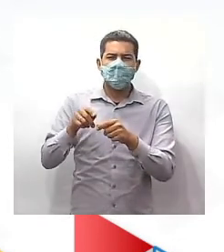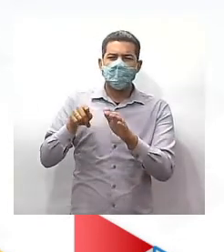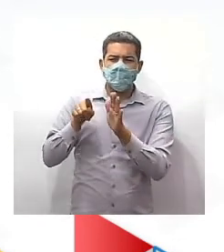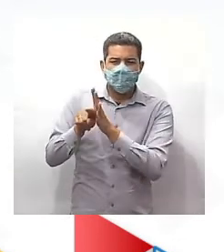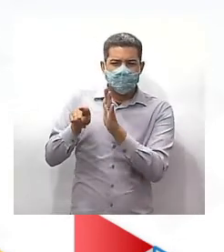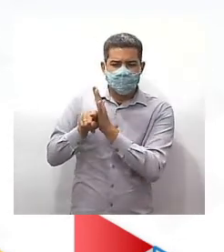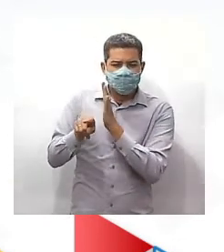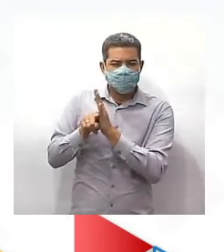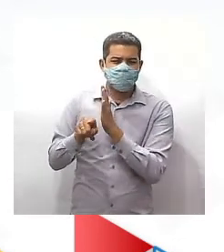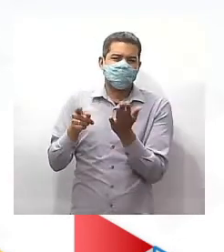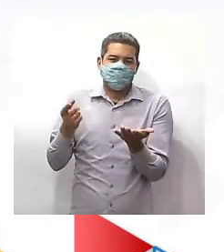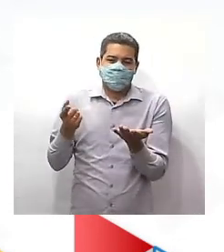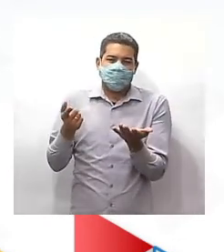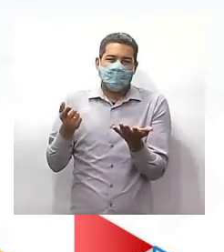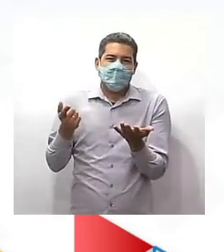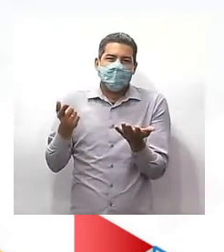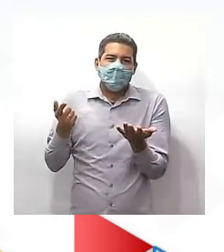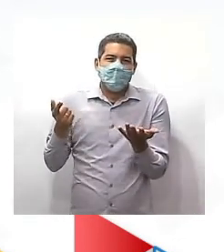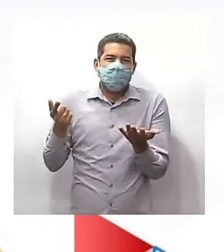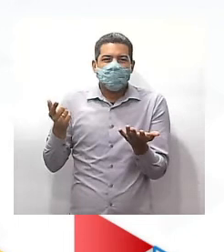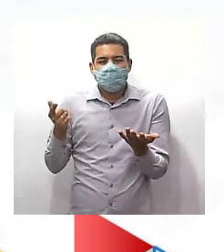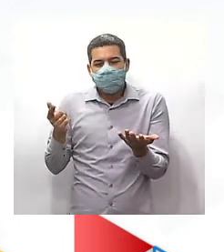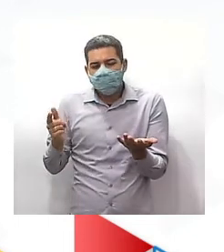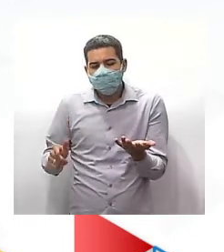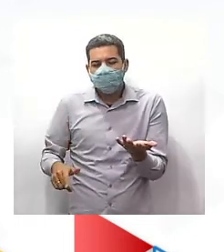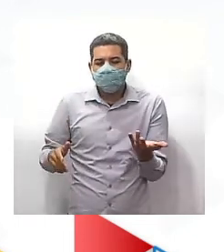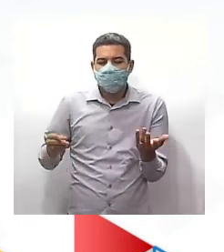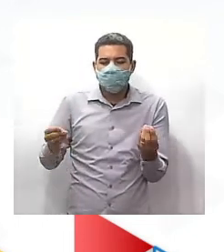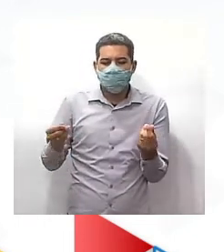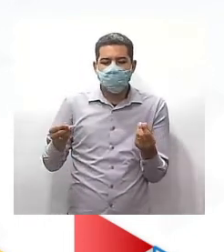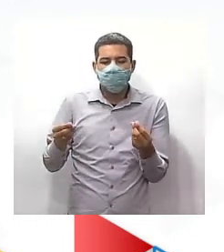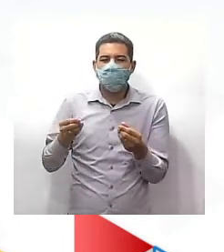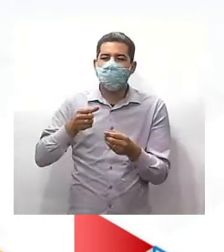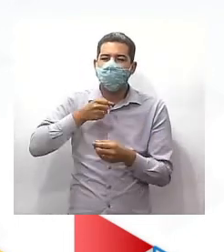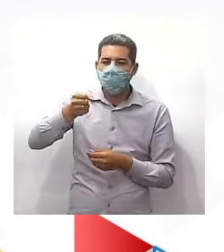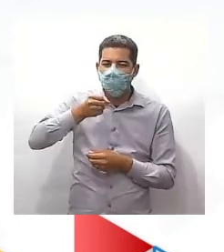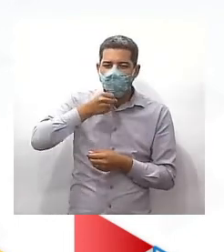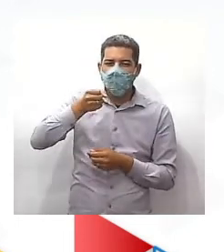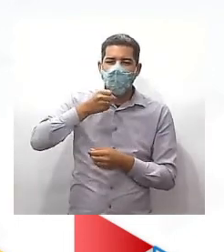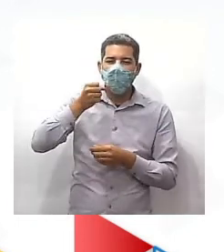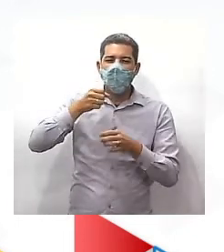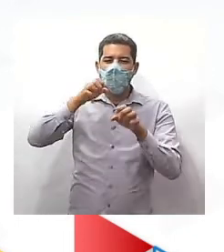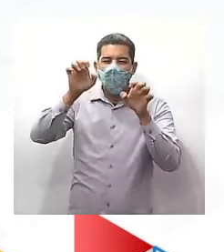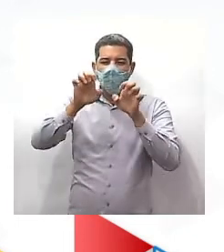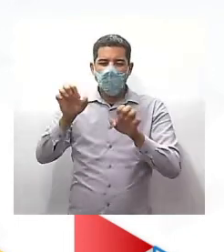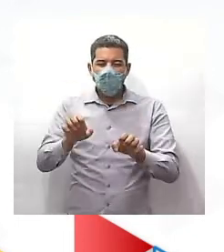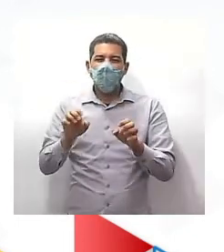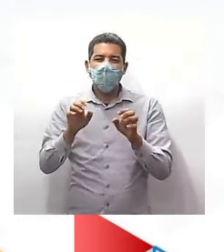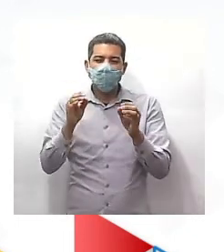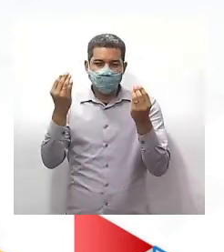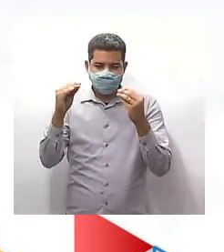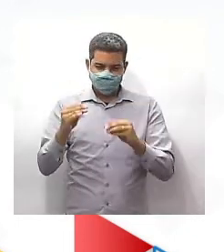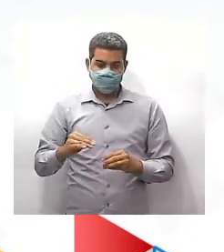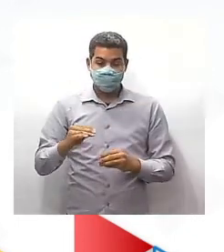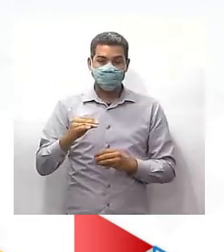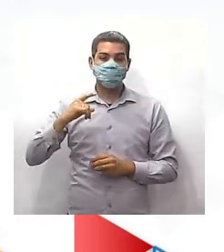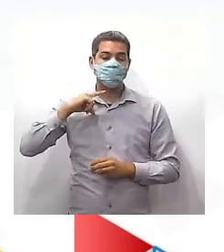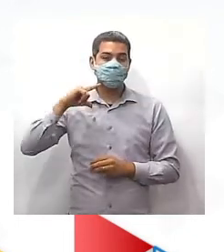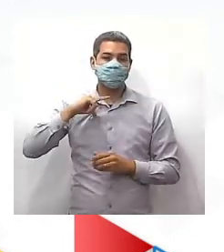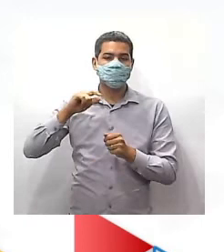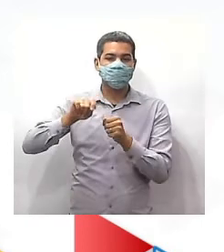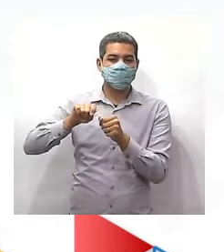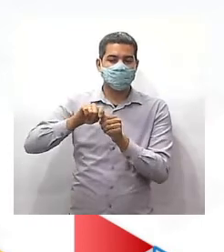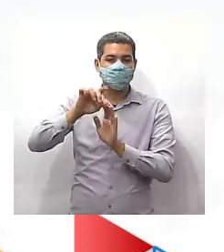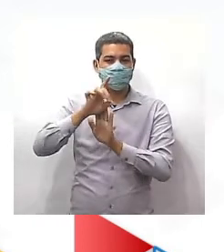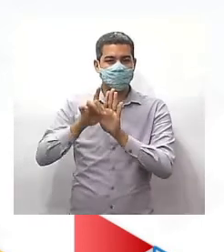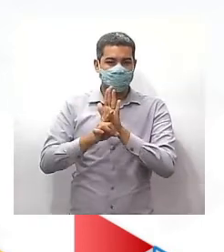questionário, eu posso fazer isso por uma entrevista semi-estruturada, estruturada, enfim. Eu vou criar um